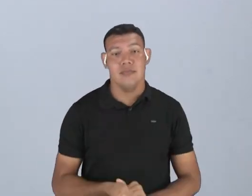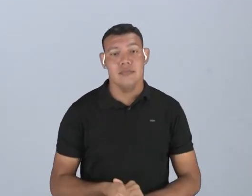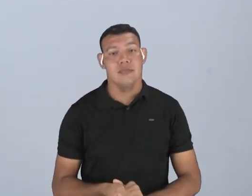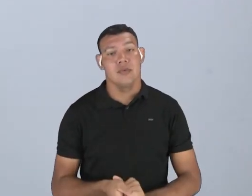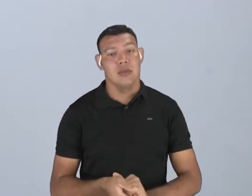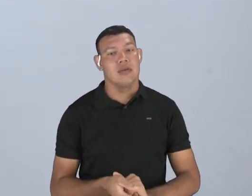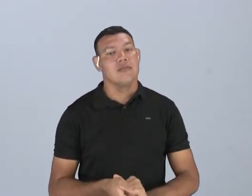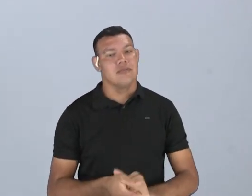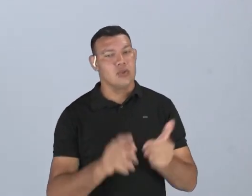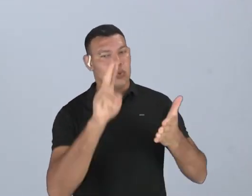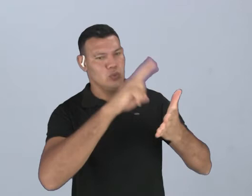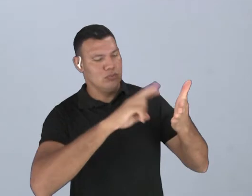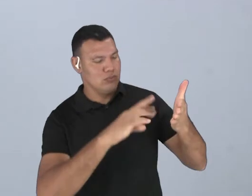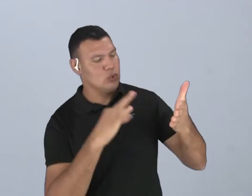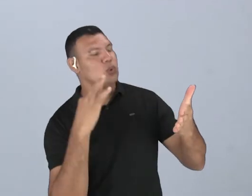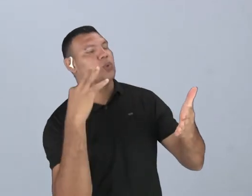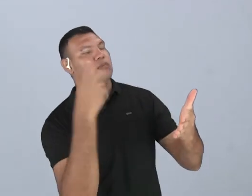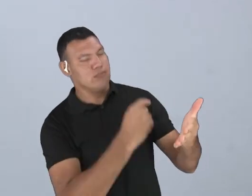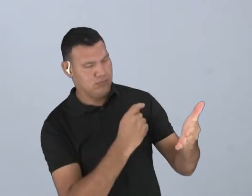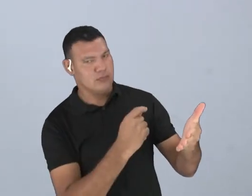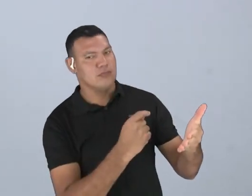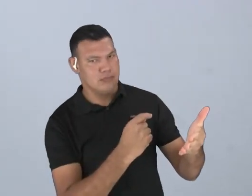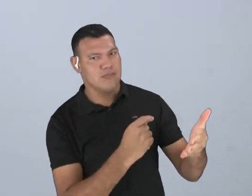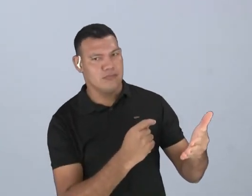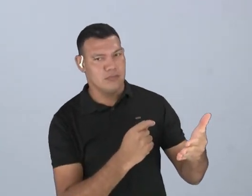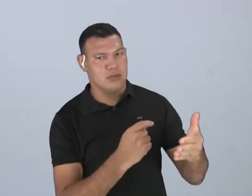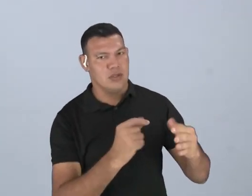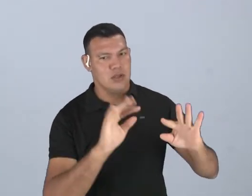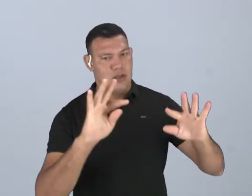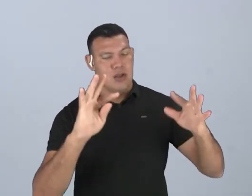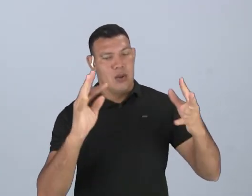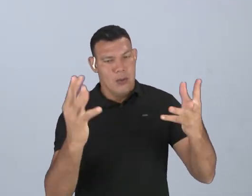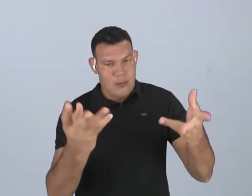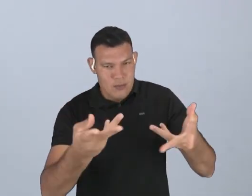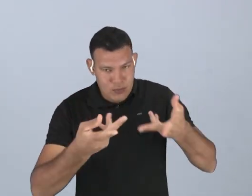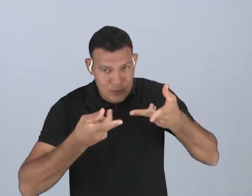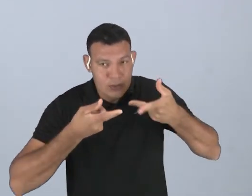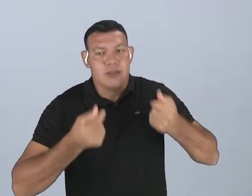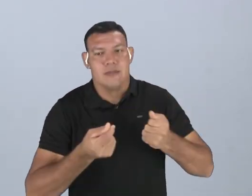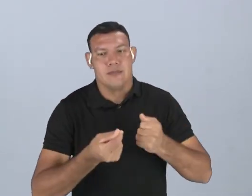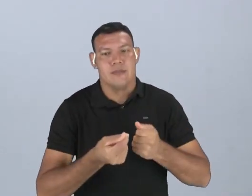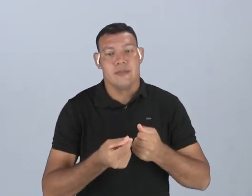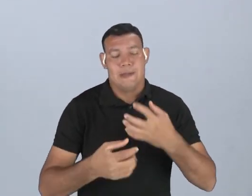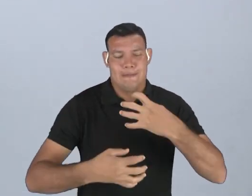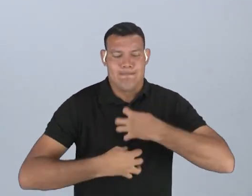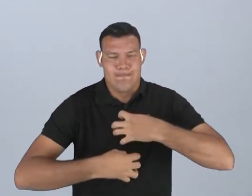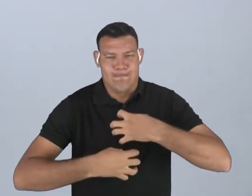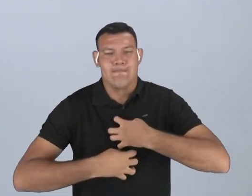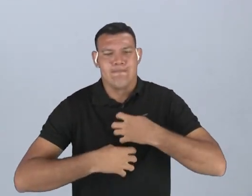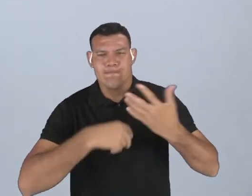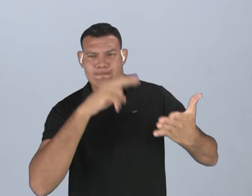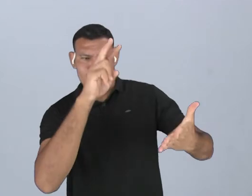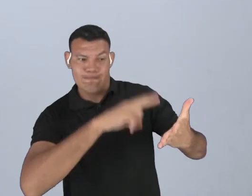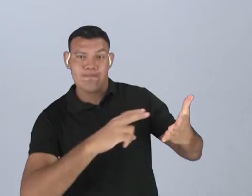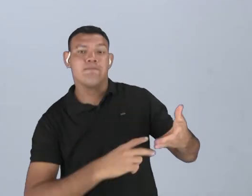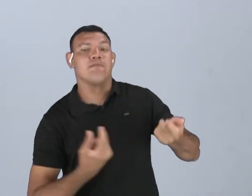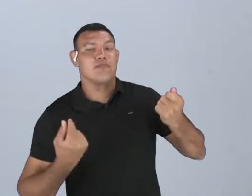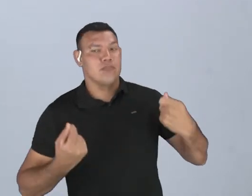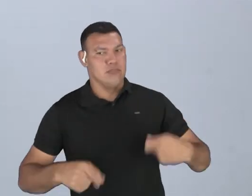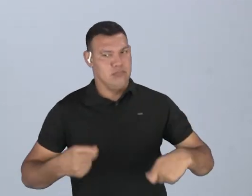leitores proficientes, para estabelecer uma produção de sentido em tudo que leem, é